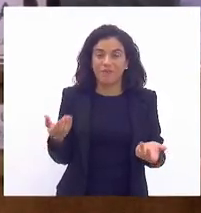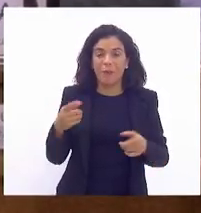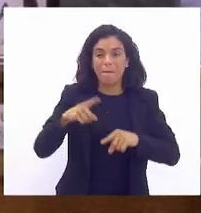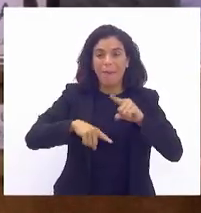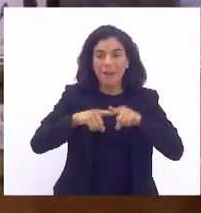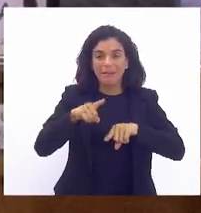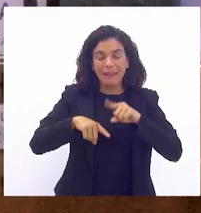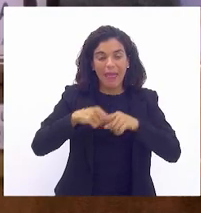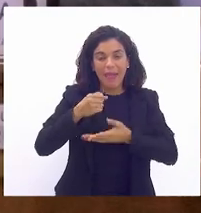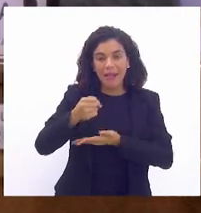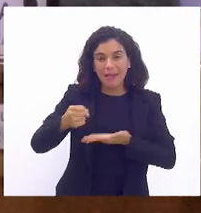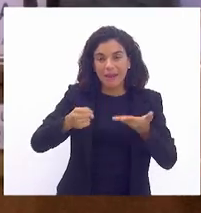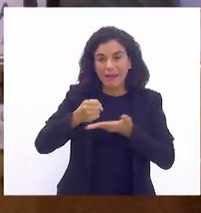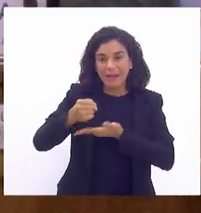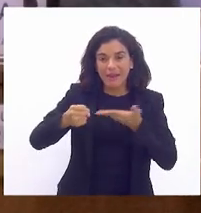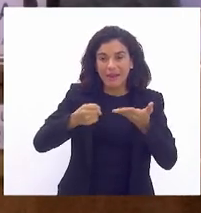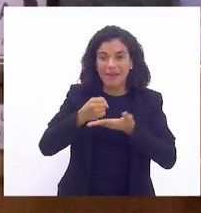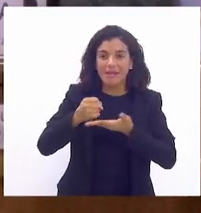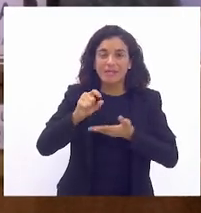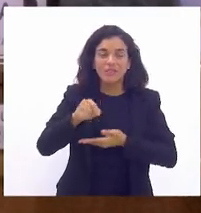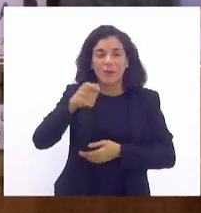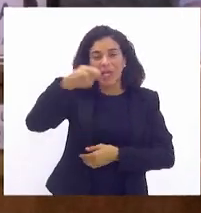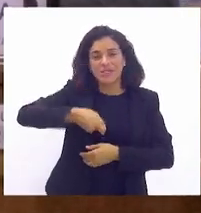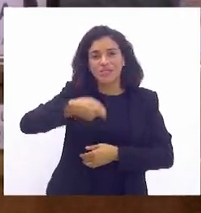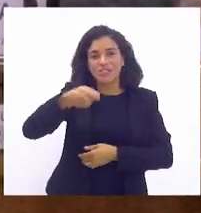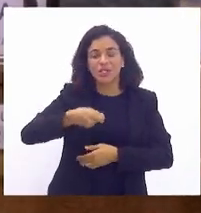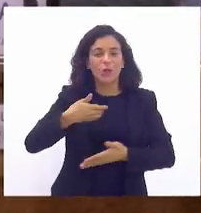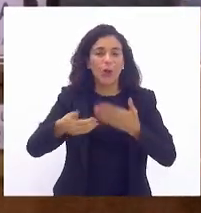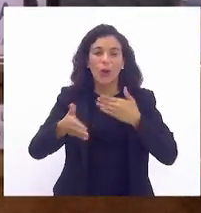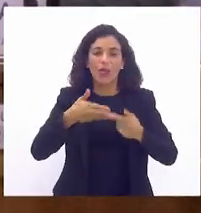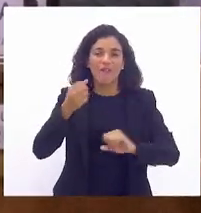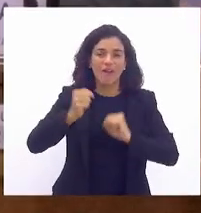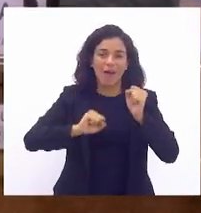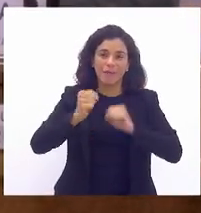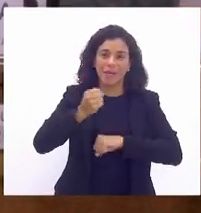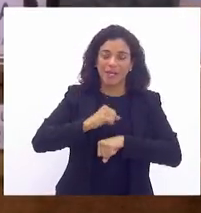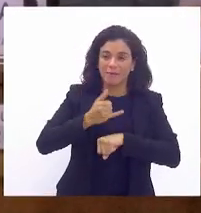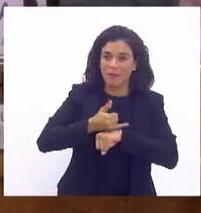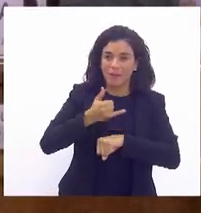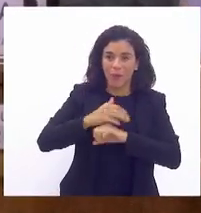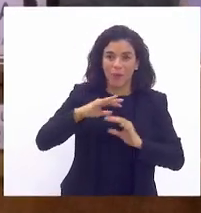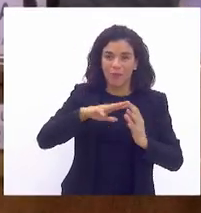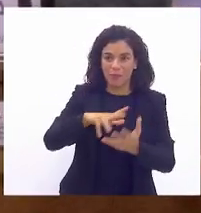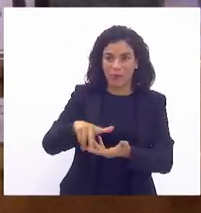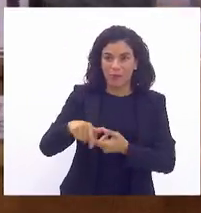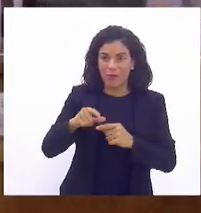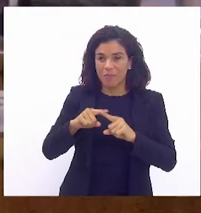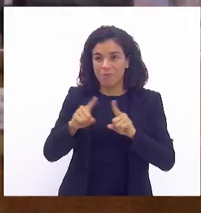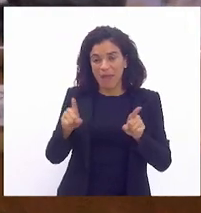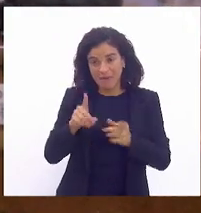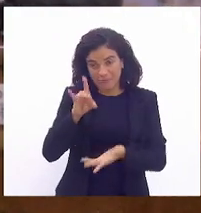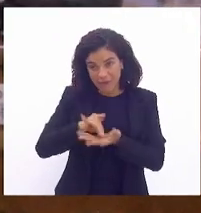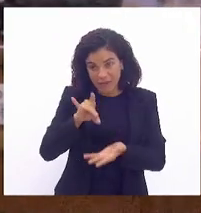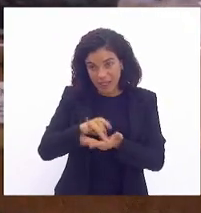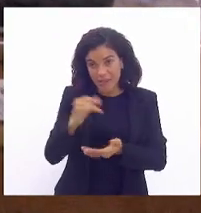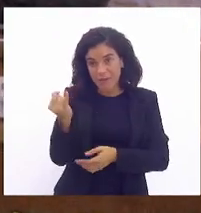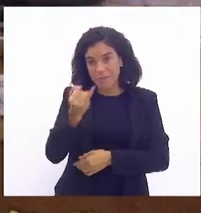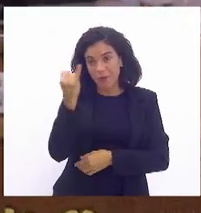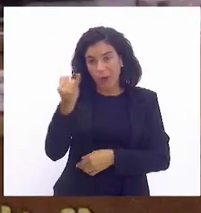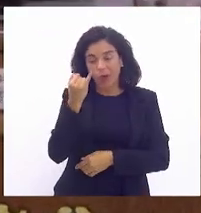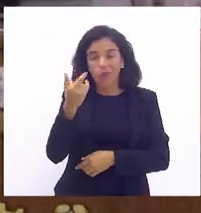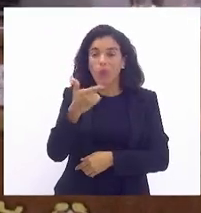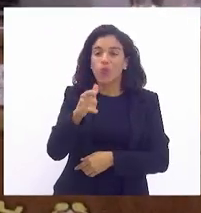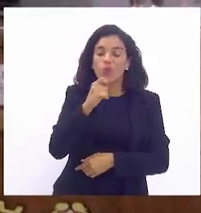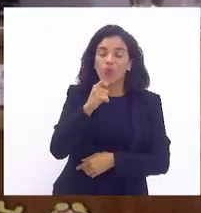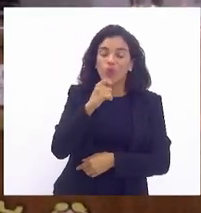matéria-prima, e isso é exigência em qualquer siderúrgica do mundo. Agora, o que verdadeiramente importa não estava na